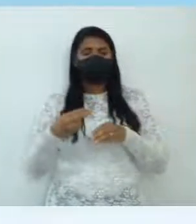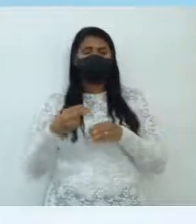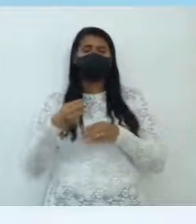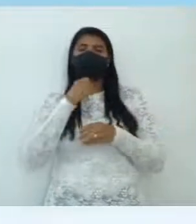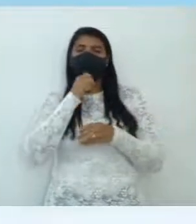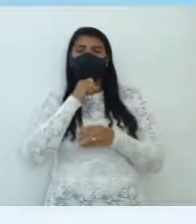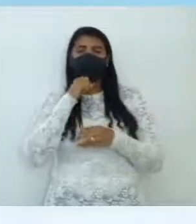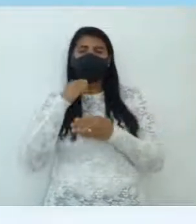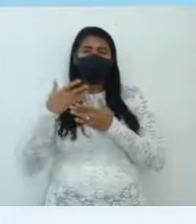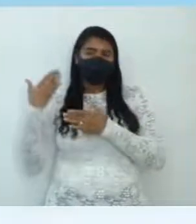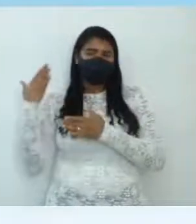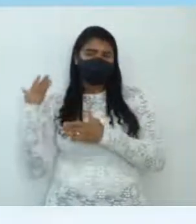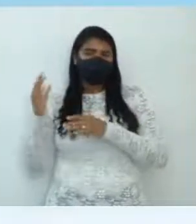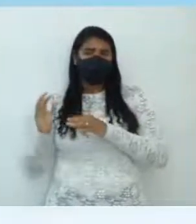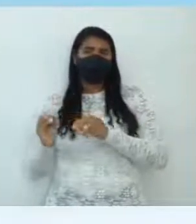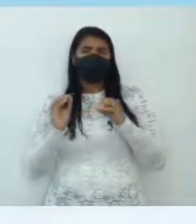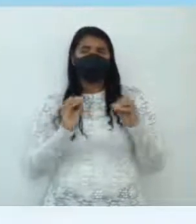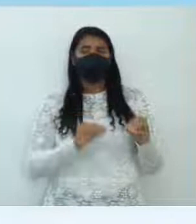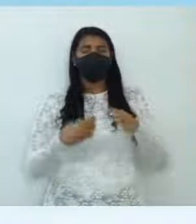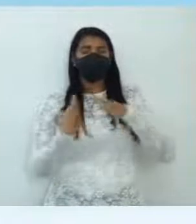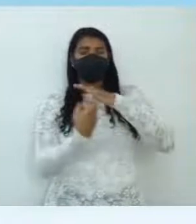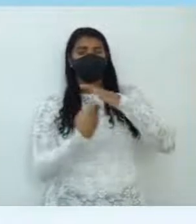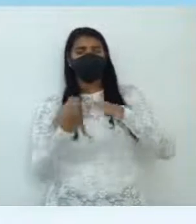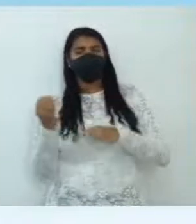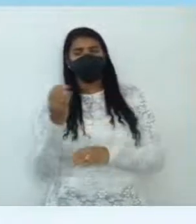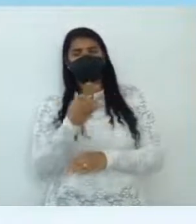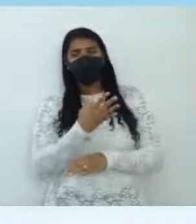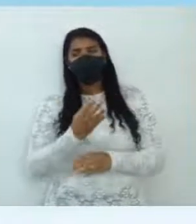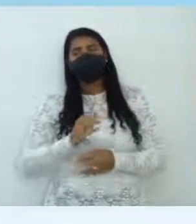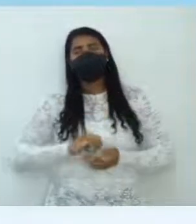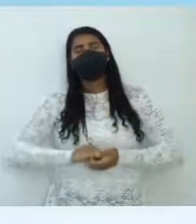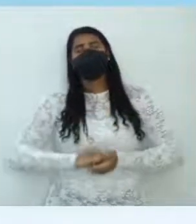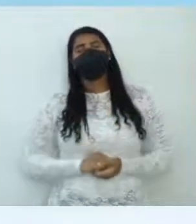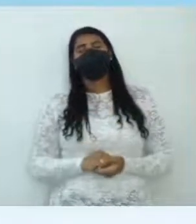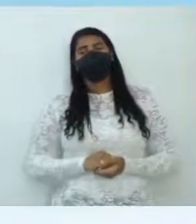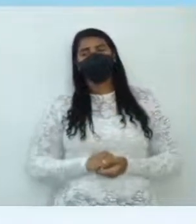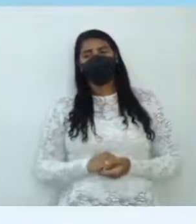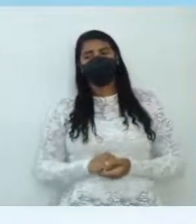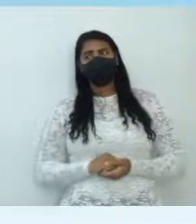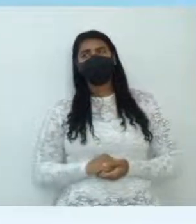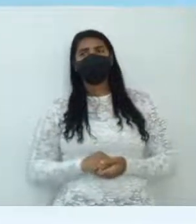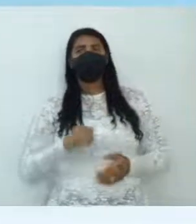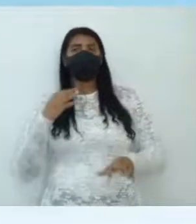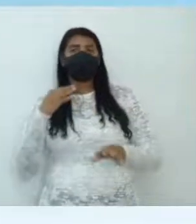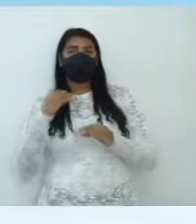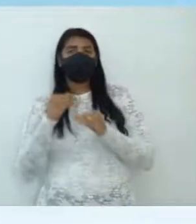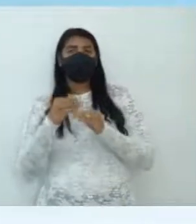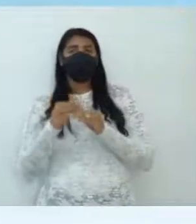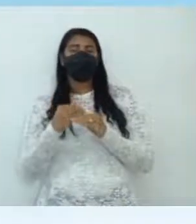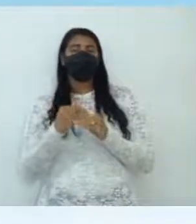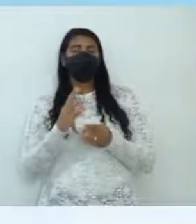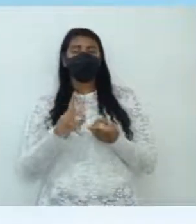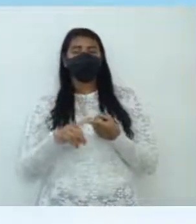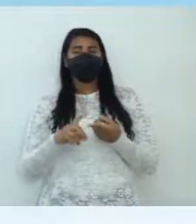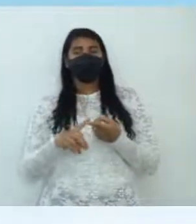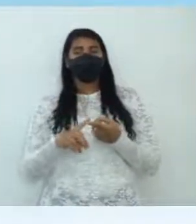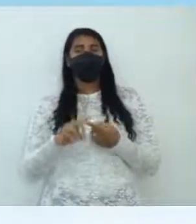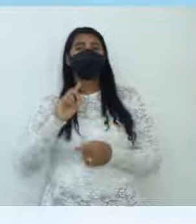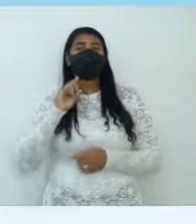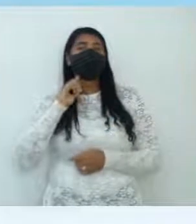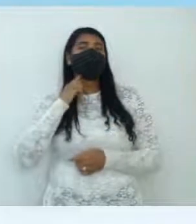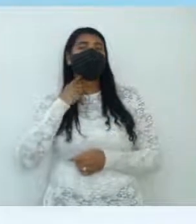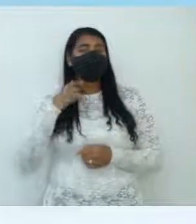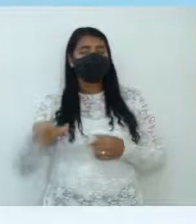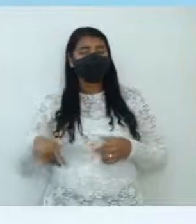reparadas pelas empresas mineradoras. Temos a sedimentação e também a poluição